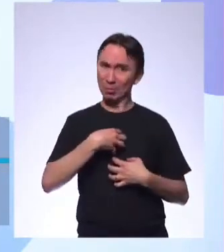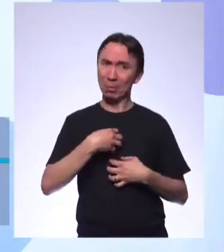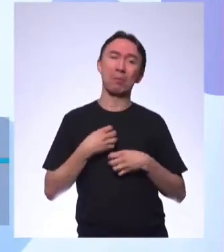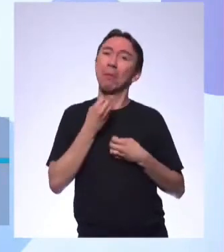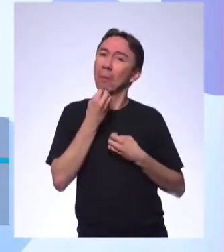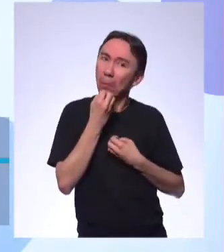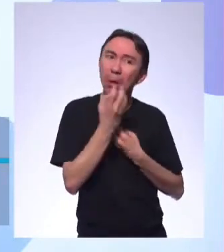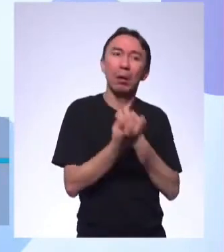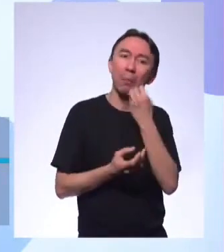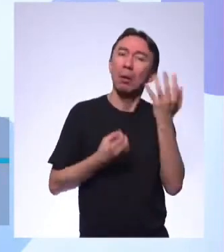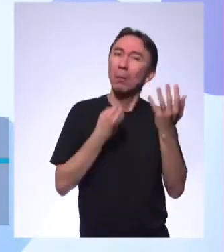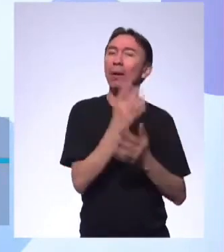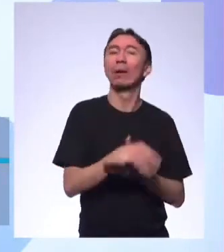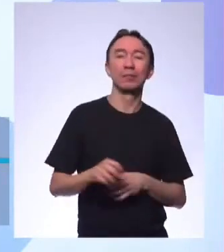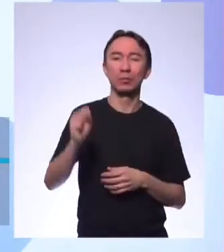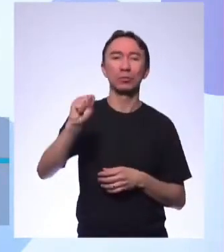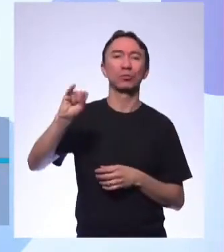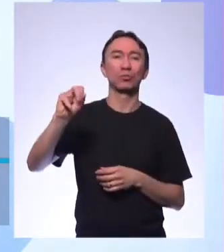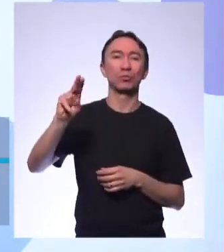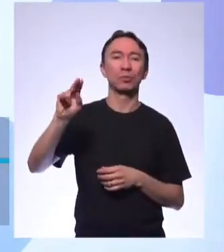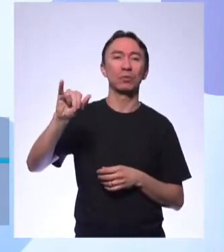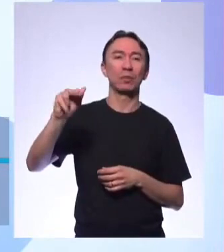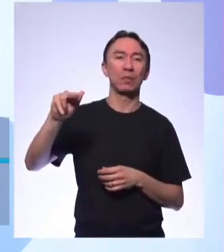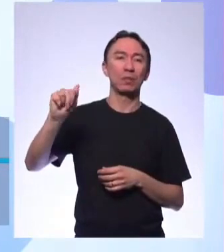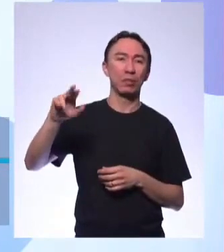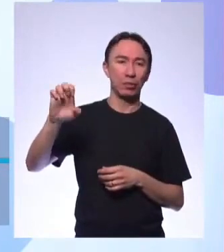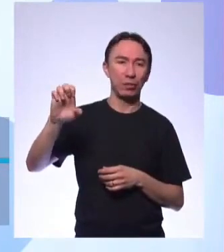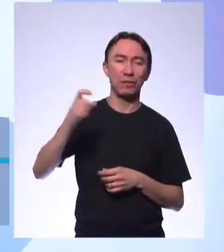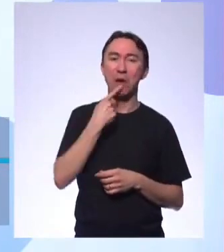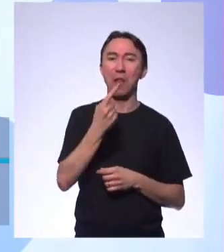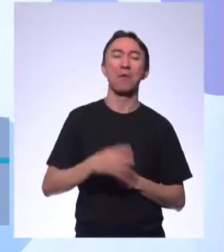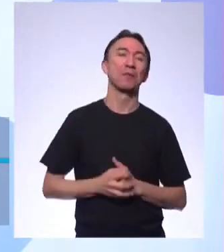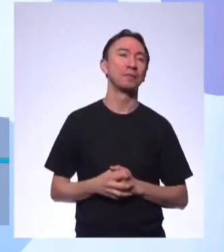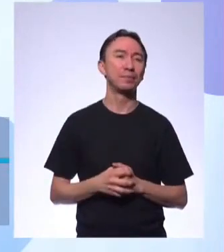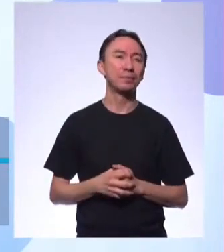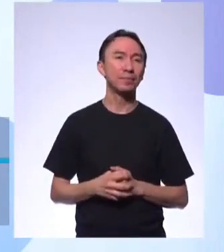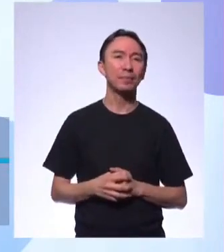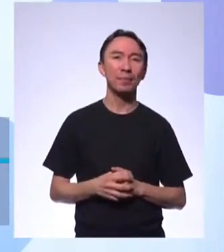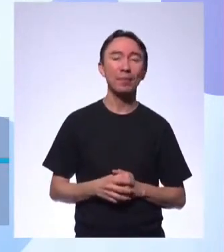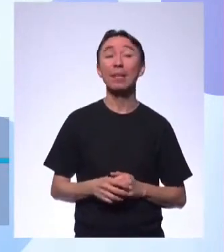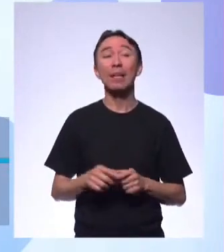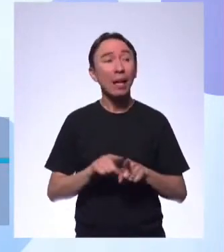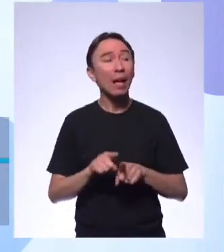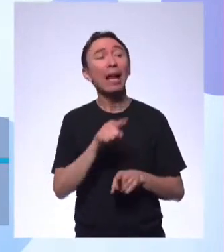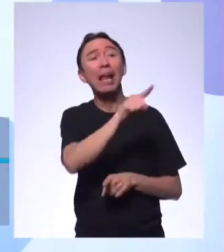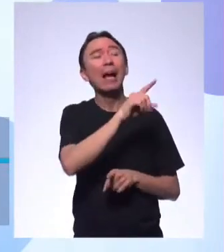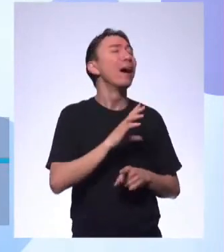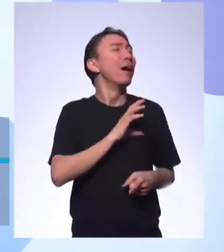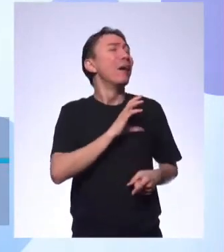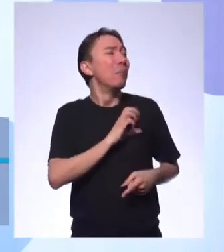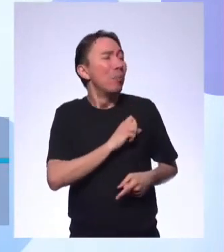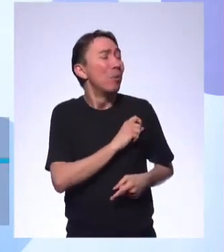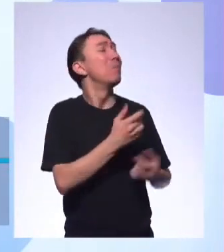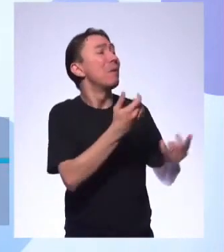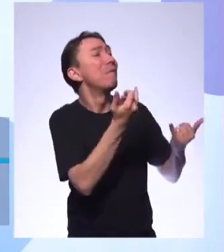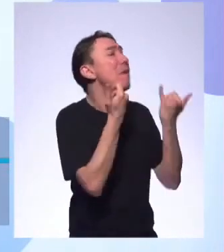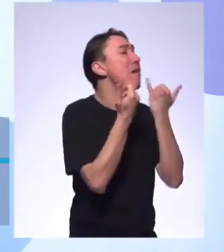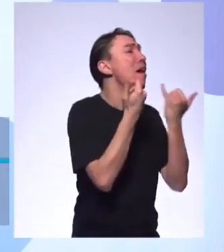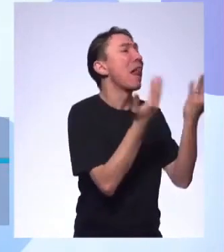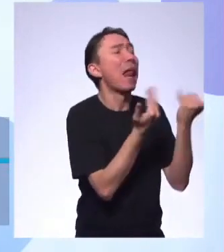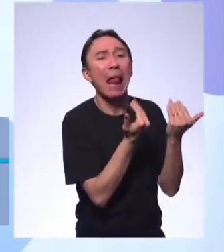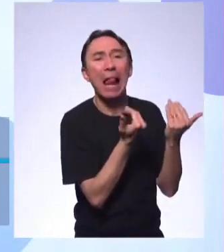Suiane, bacana. É, deixa eu ver mais, desabafar. É, ter notícias da amada, expressar a